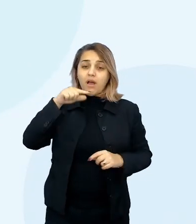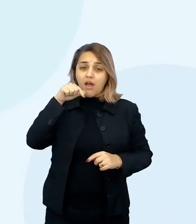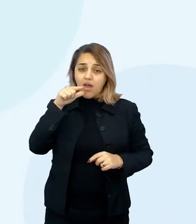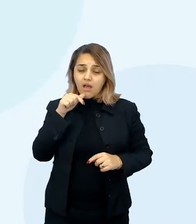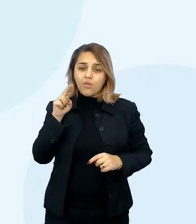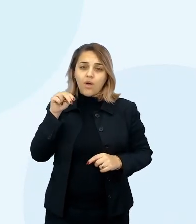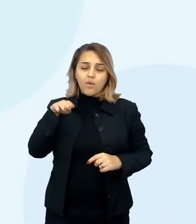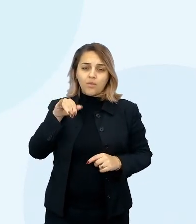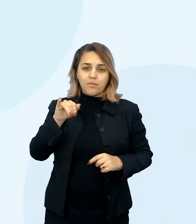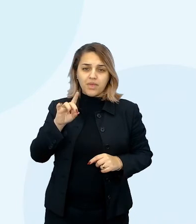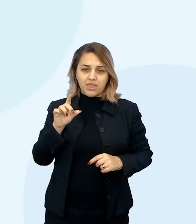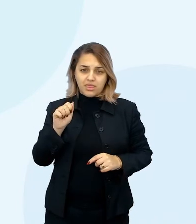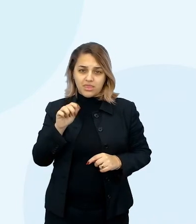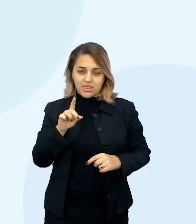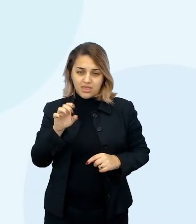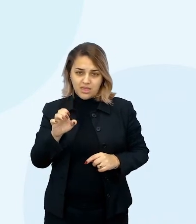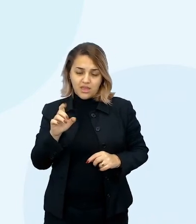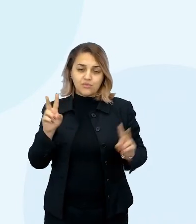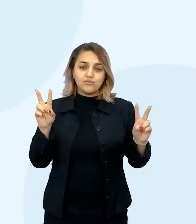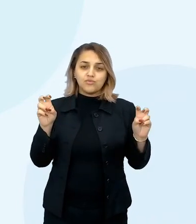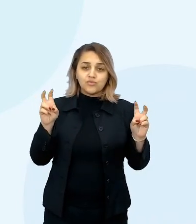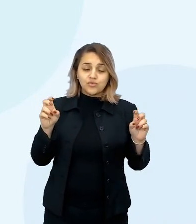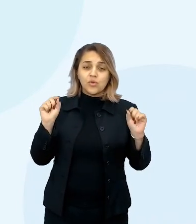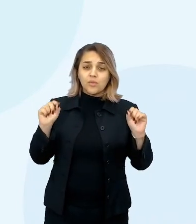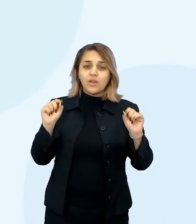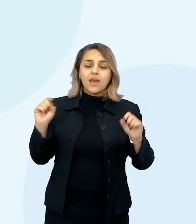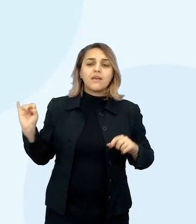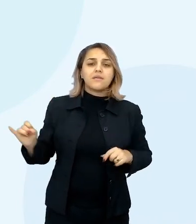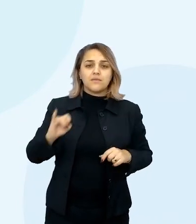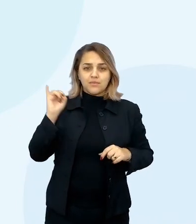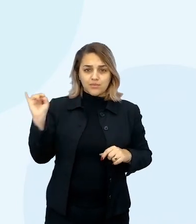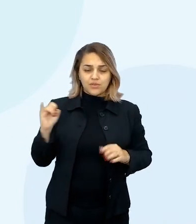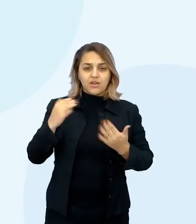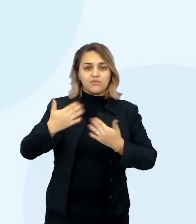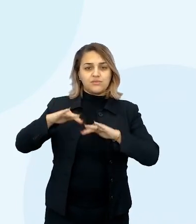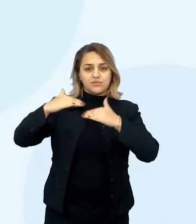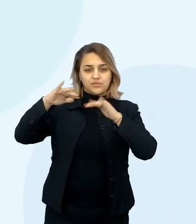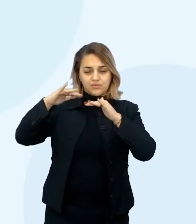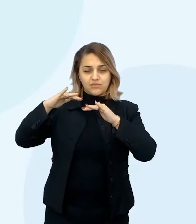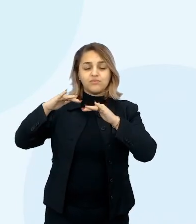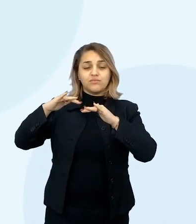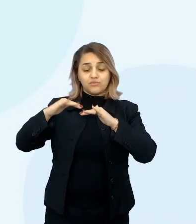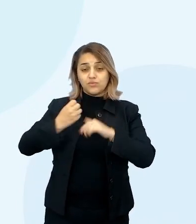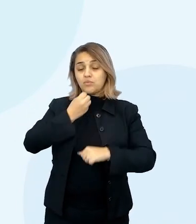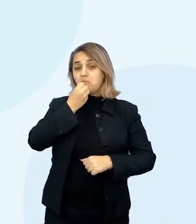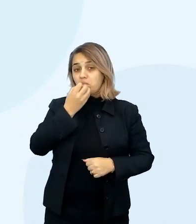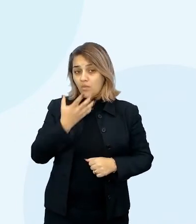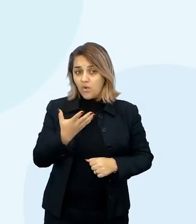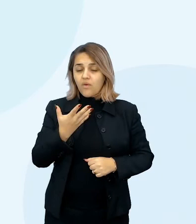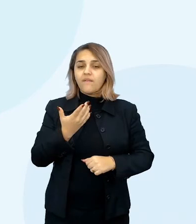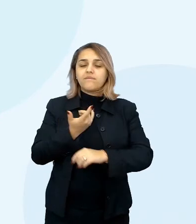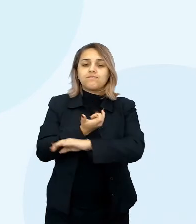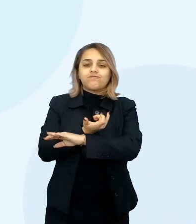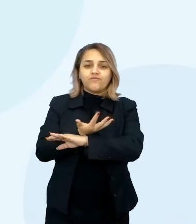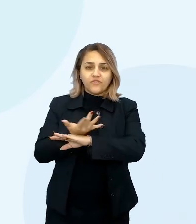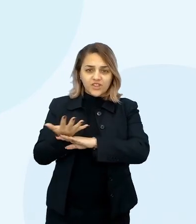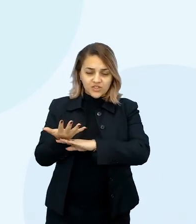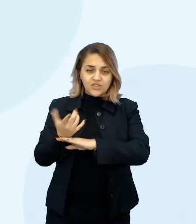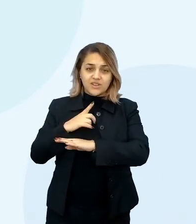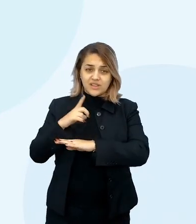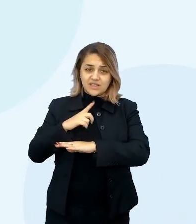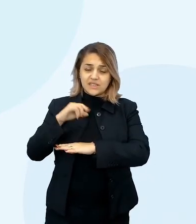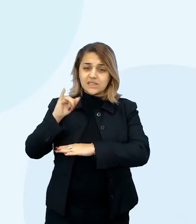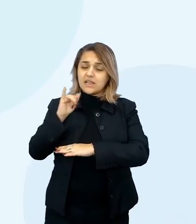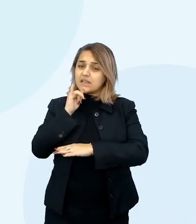aos fatores são essenciais para o bom desenvolvimento dos vegetais. Por exemplo, se na época do plantio for